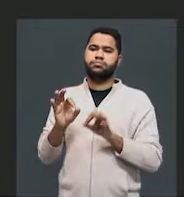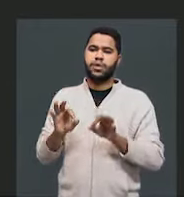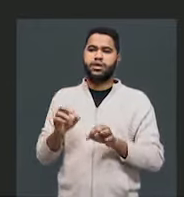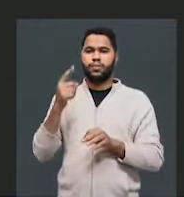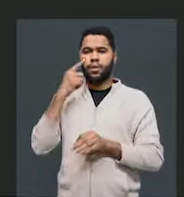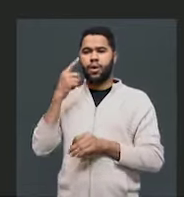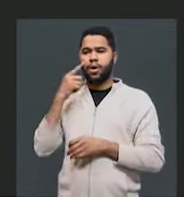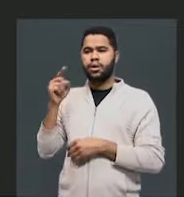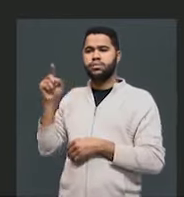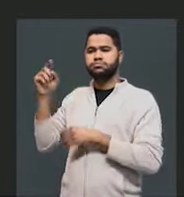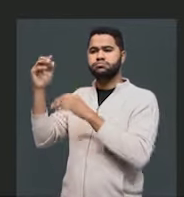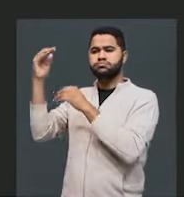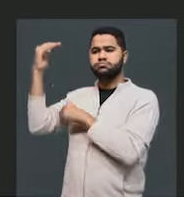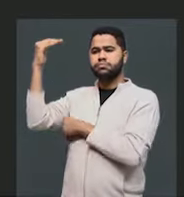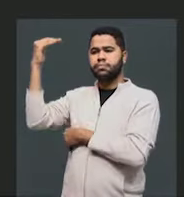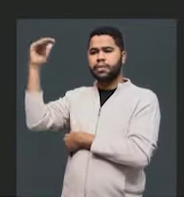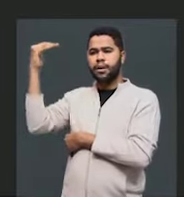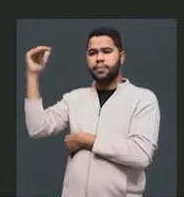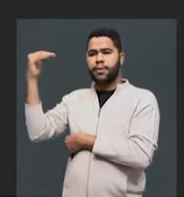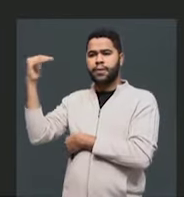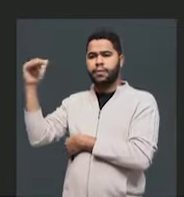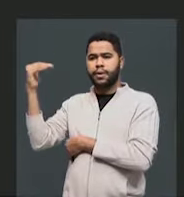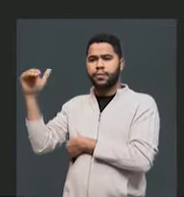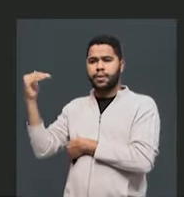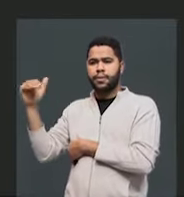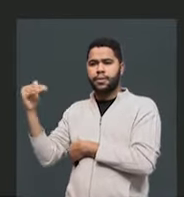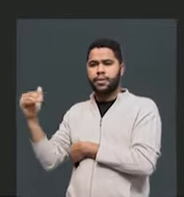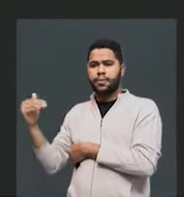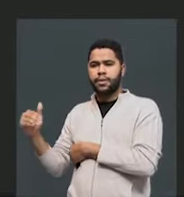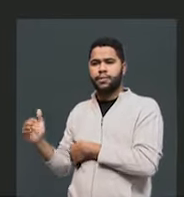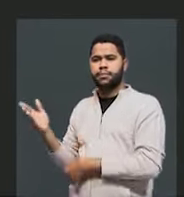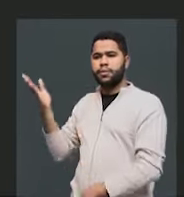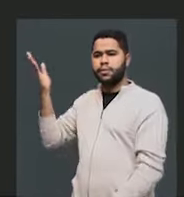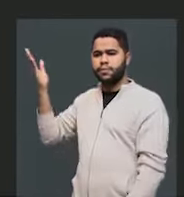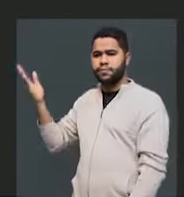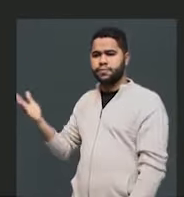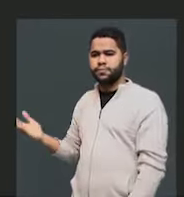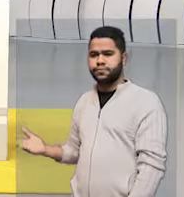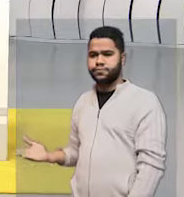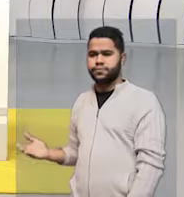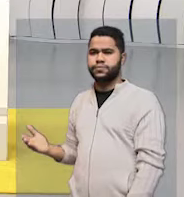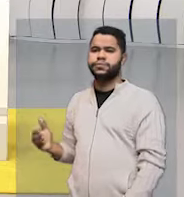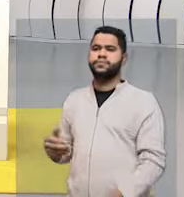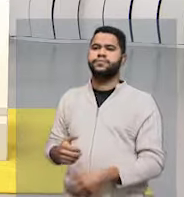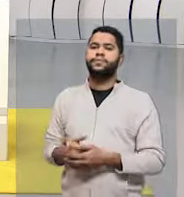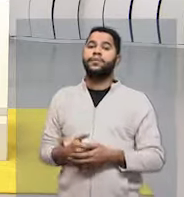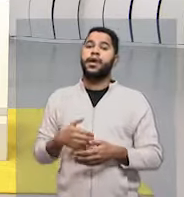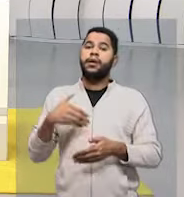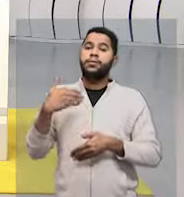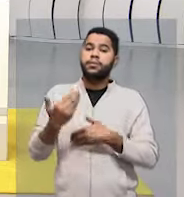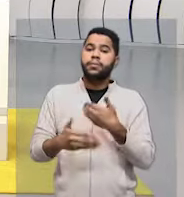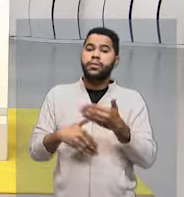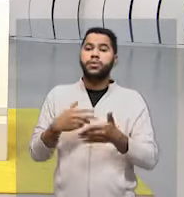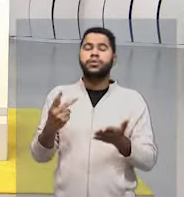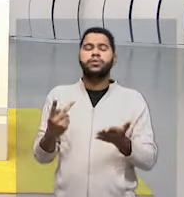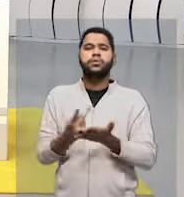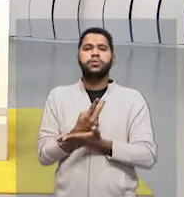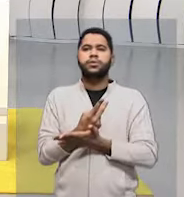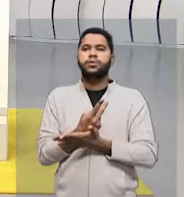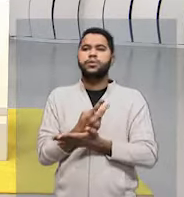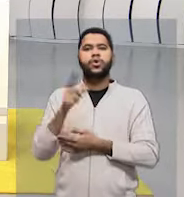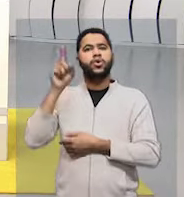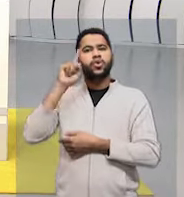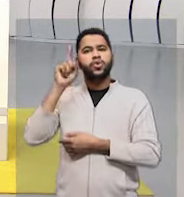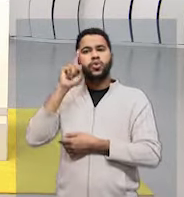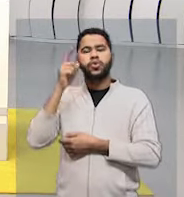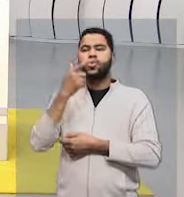olha, já com a cauda, tá vendo? Então, esse é o processo que ocorre todos os dias